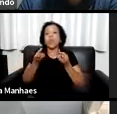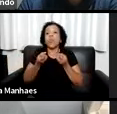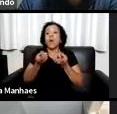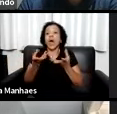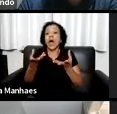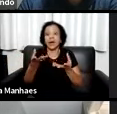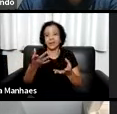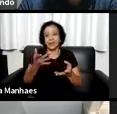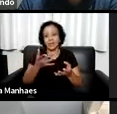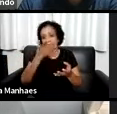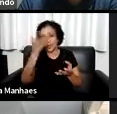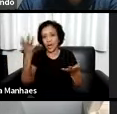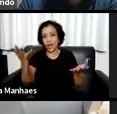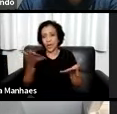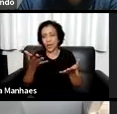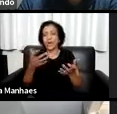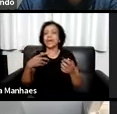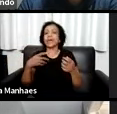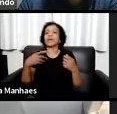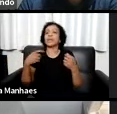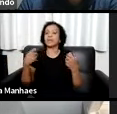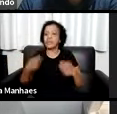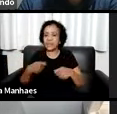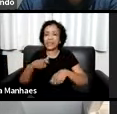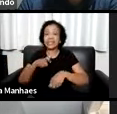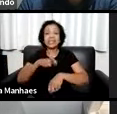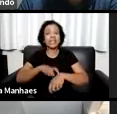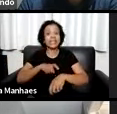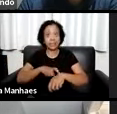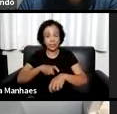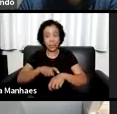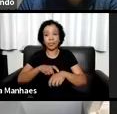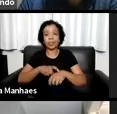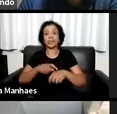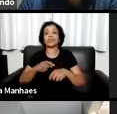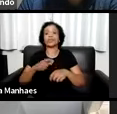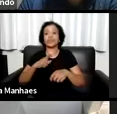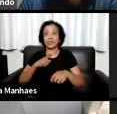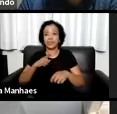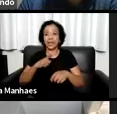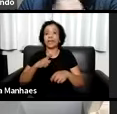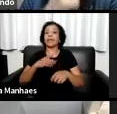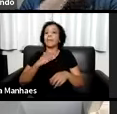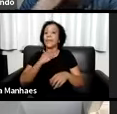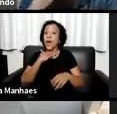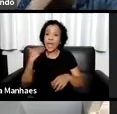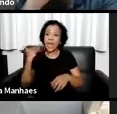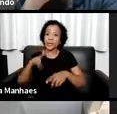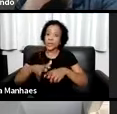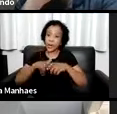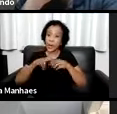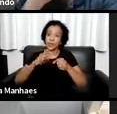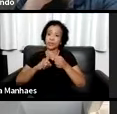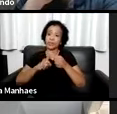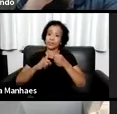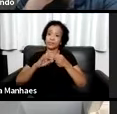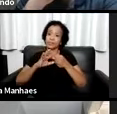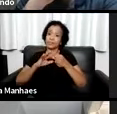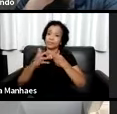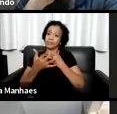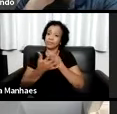estão padecendo neste momento por causa da Covid-19? Quantos? São